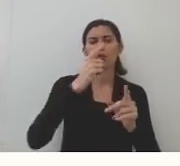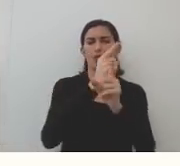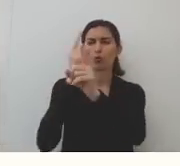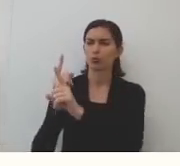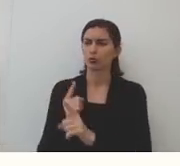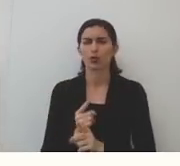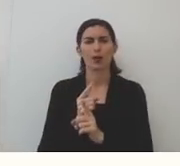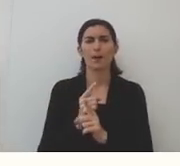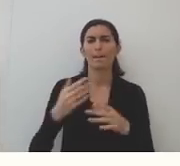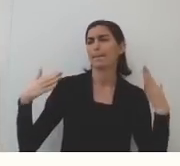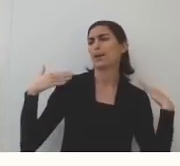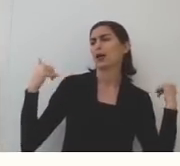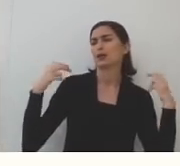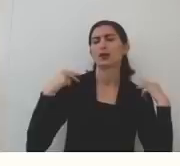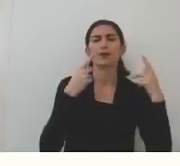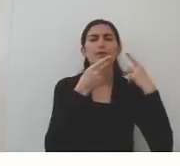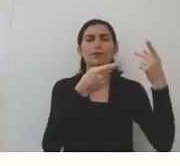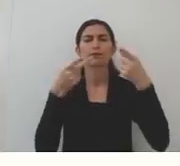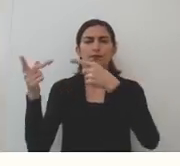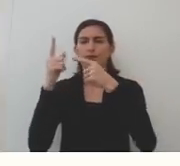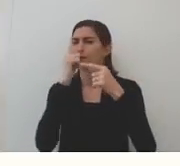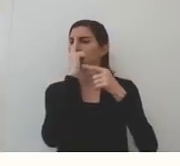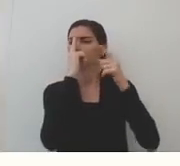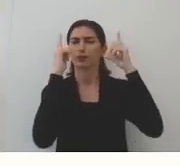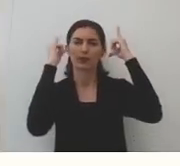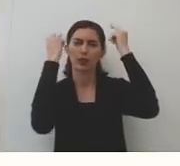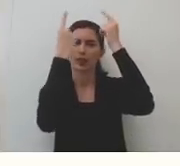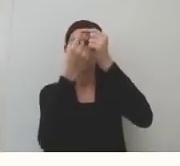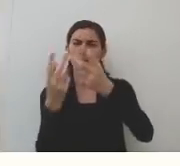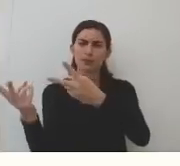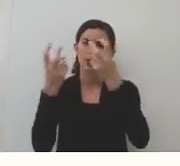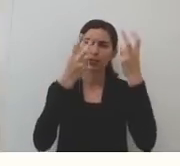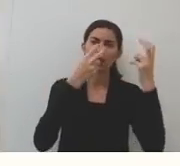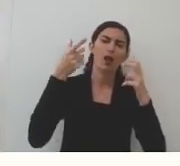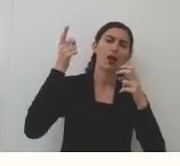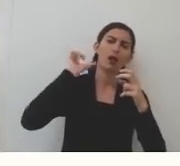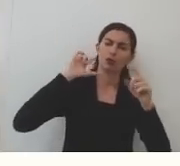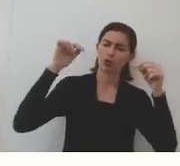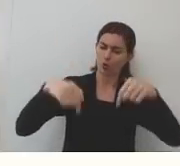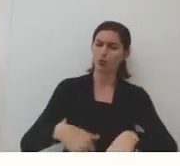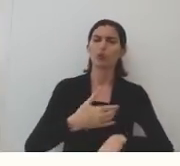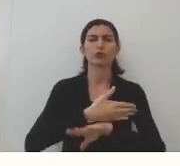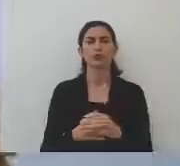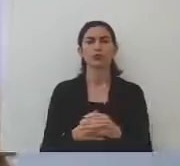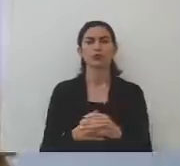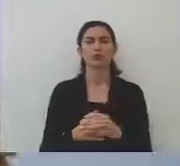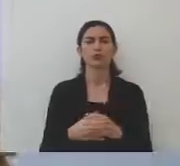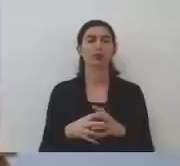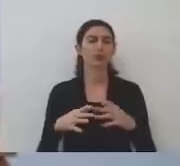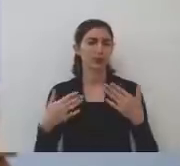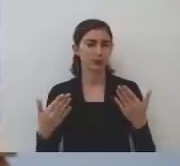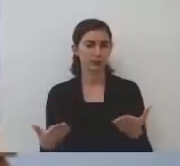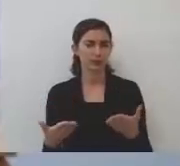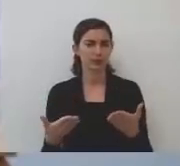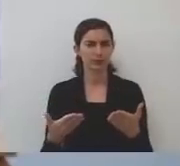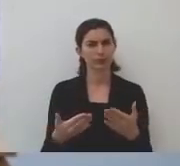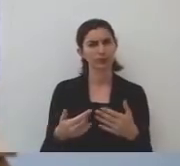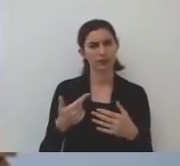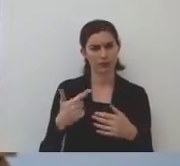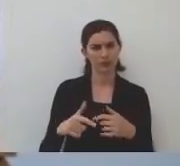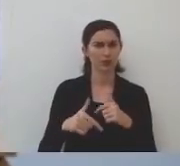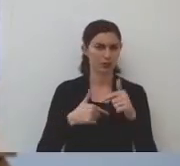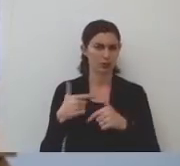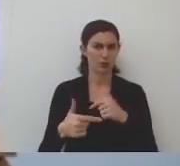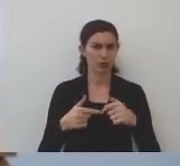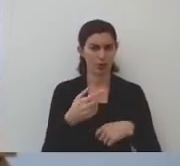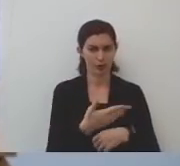muito mais em um passeio pela Grécia, percebendo que muitas coisas de antes ainda se praticam hoje. Bem, pessoal, além da gente